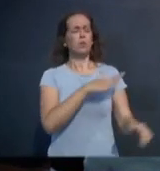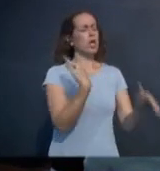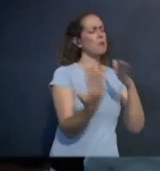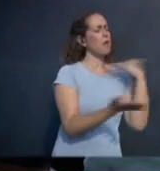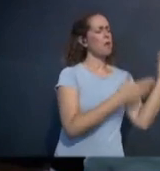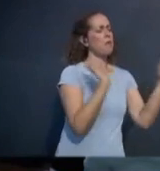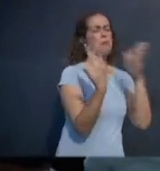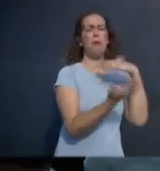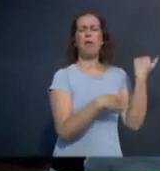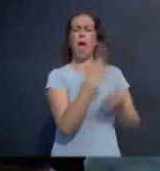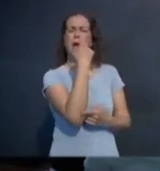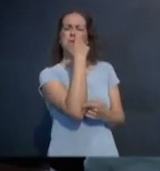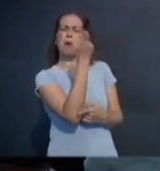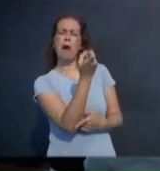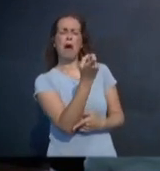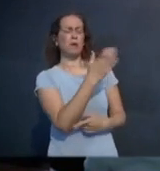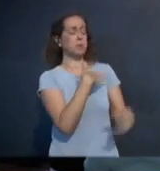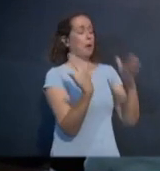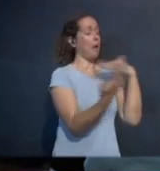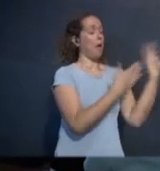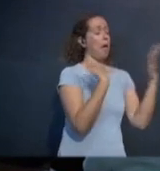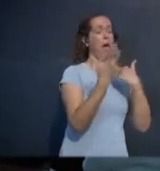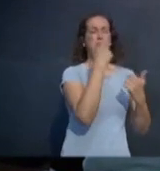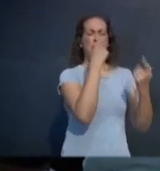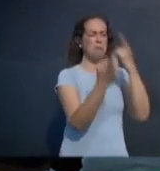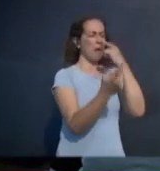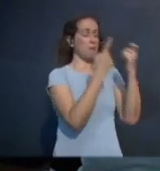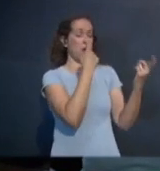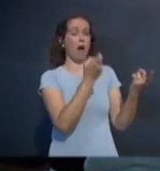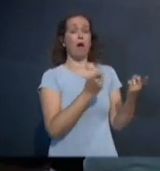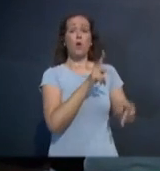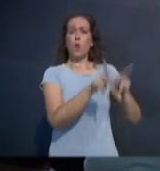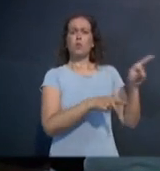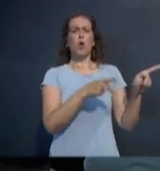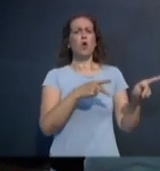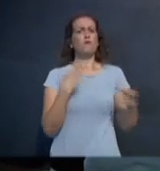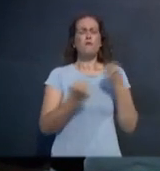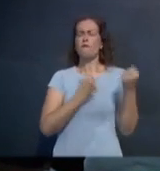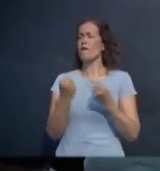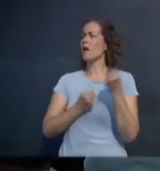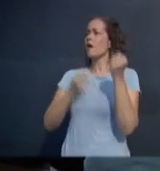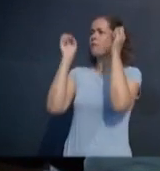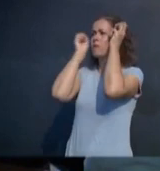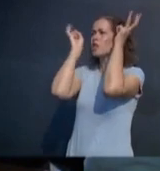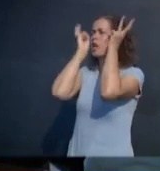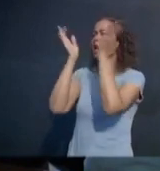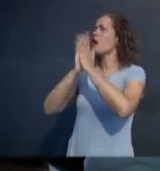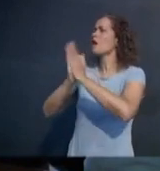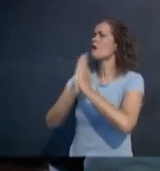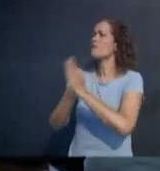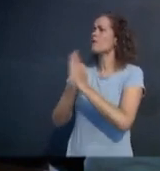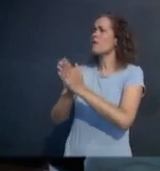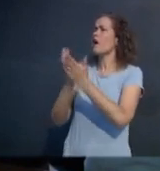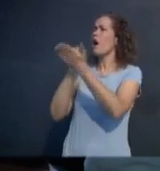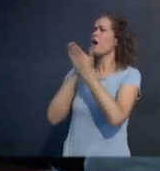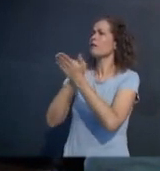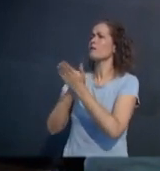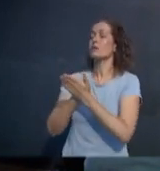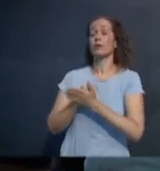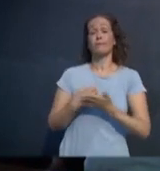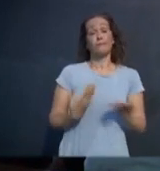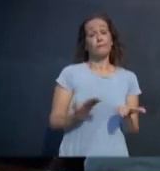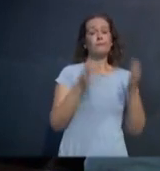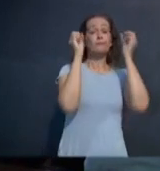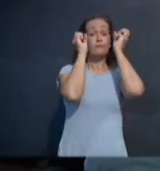mau cheiro, e correram para Moisés, pedir: Moisés, olha o que está acontecendo. Moisés sabia,